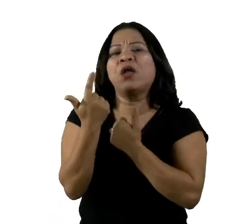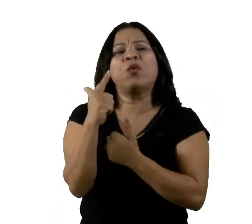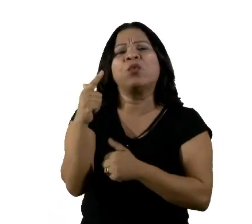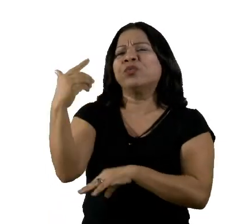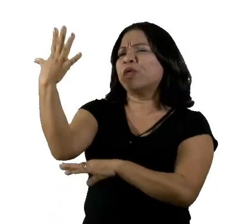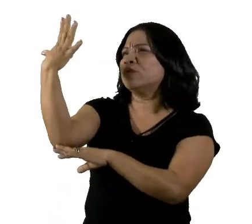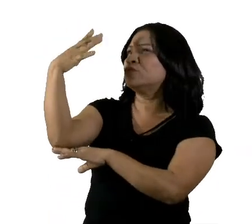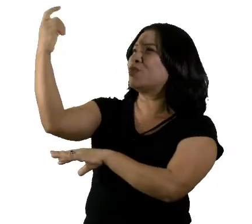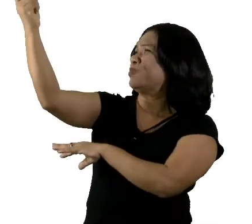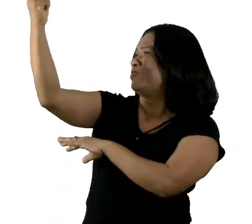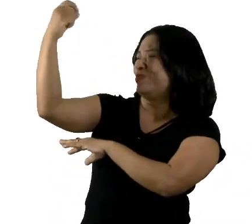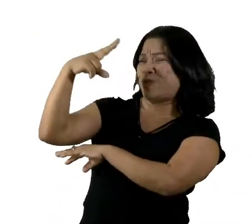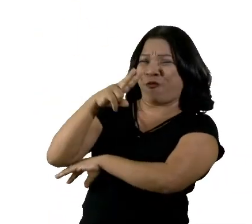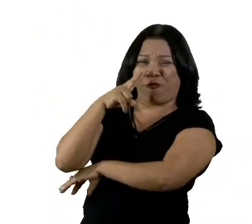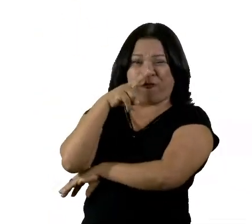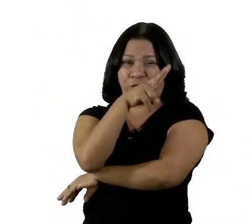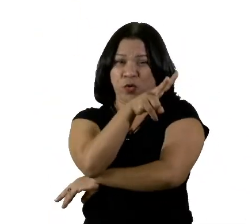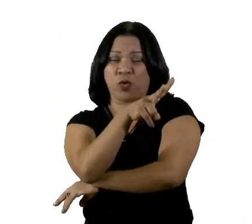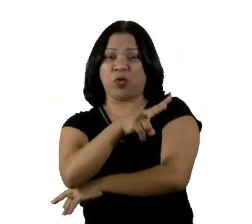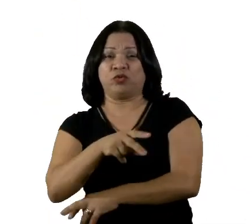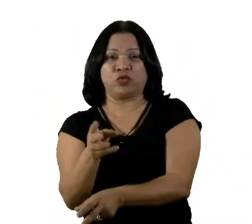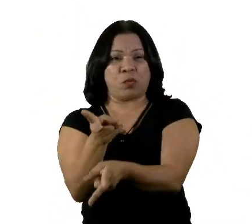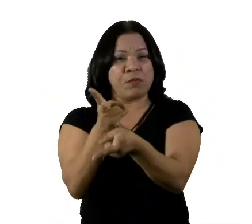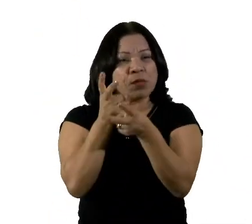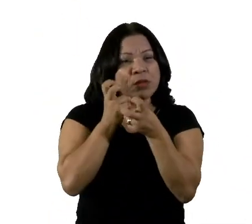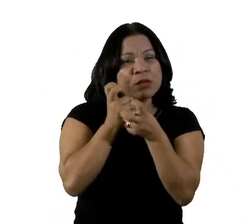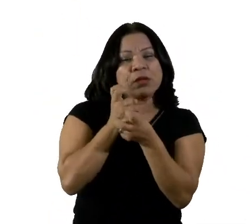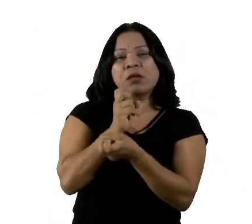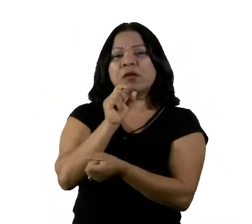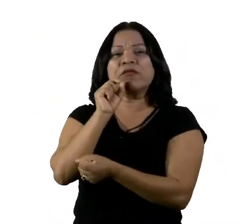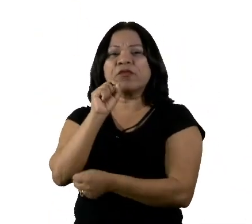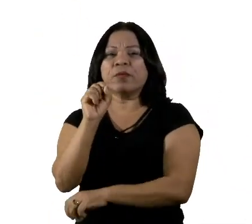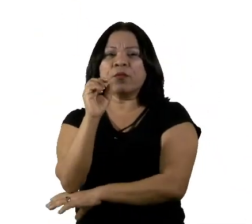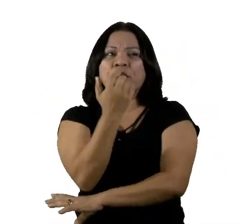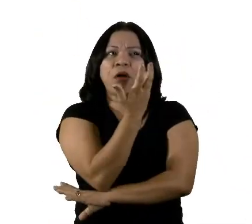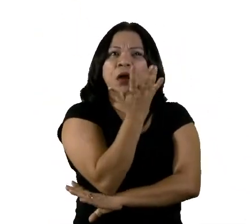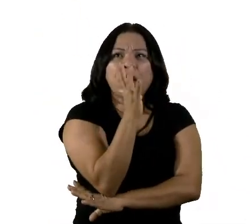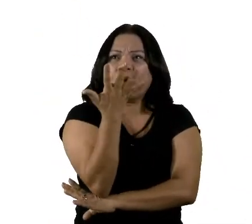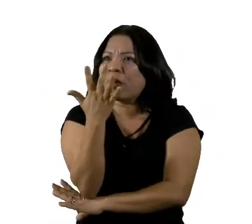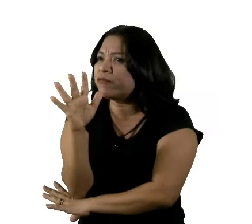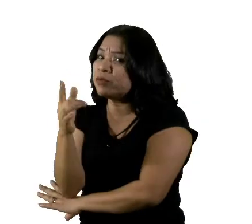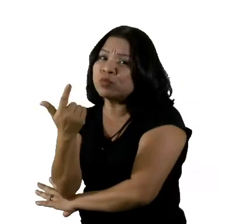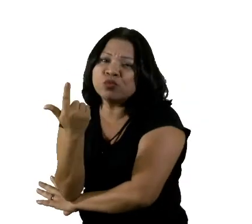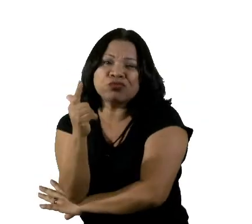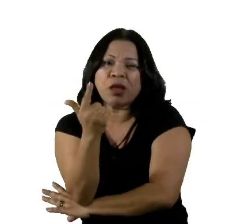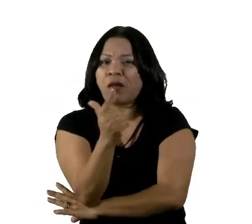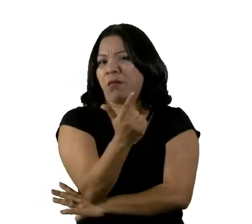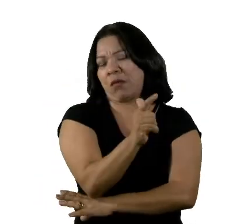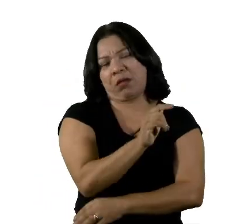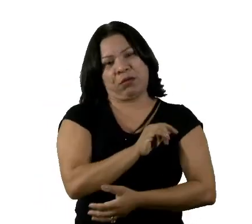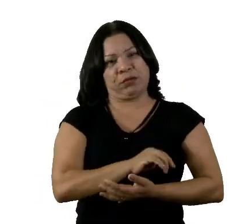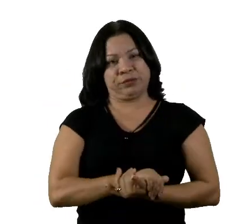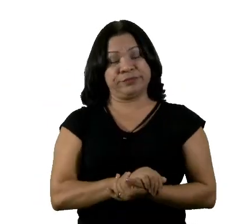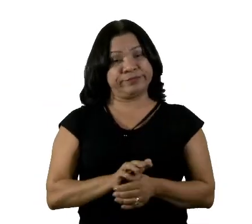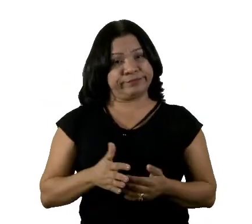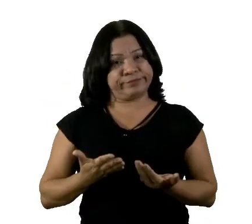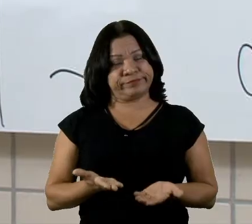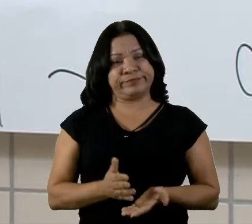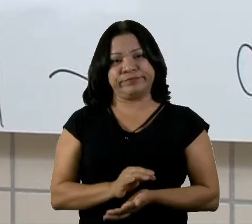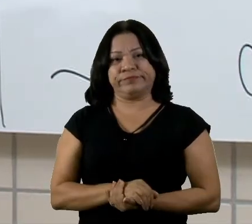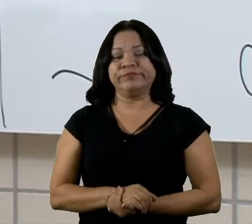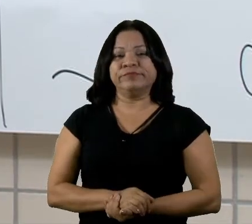sol forte. Observamos que a floresta não existe mais aí.